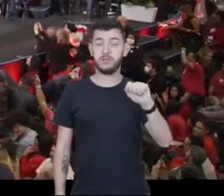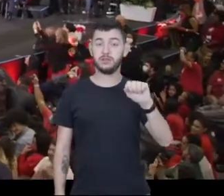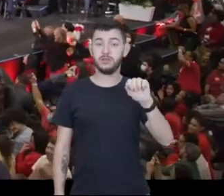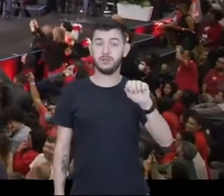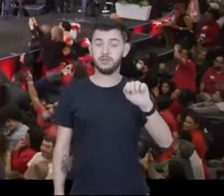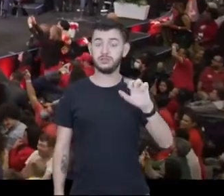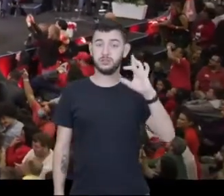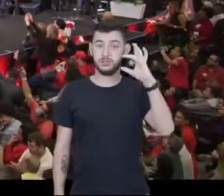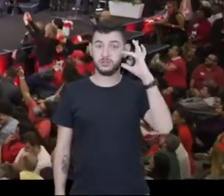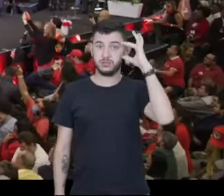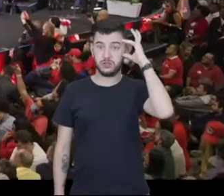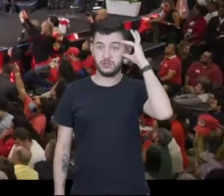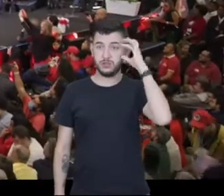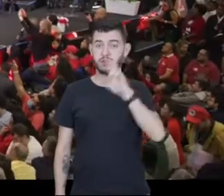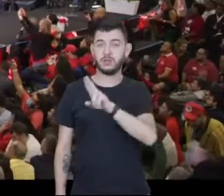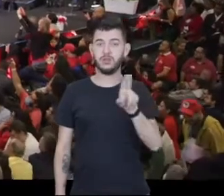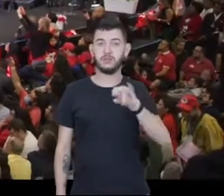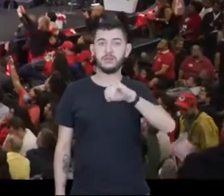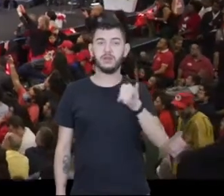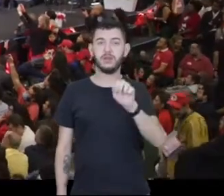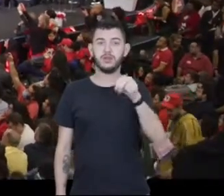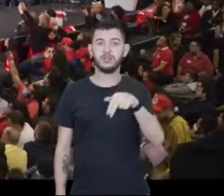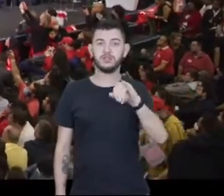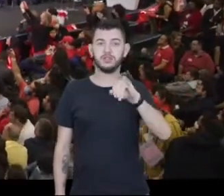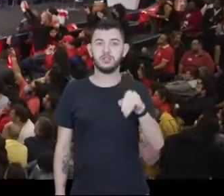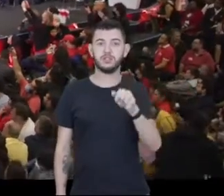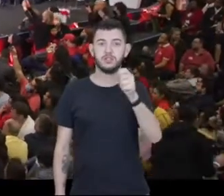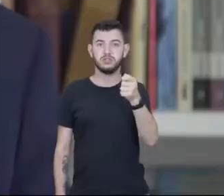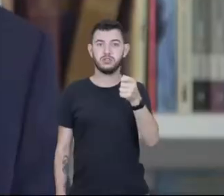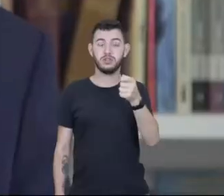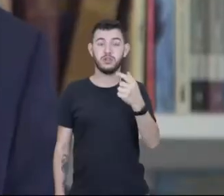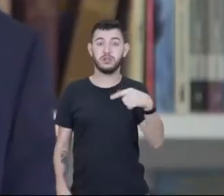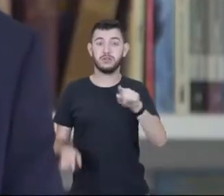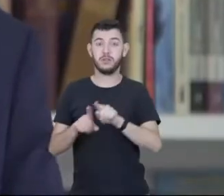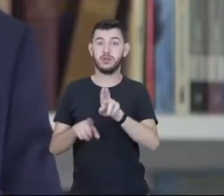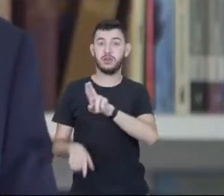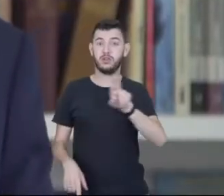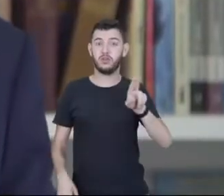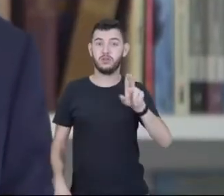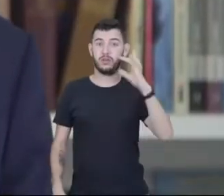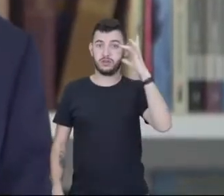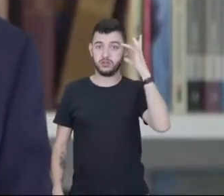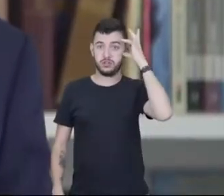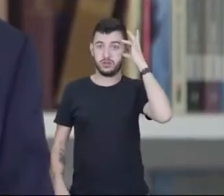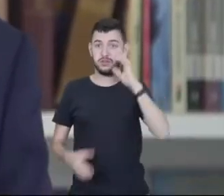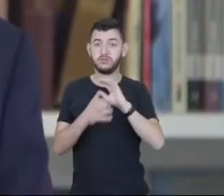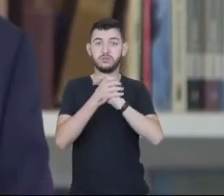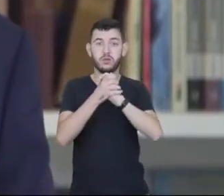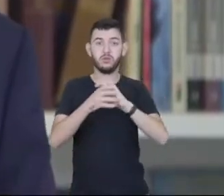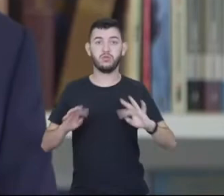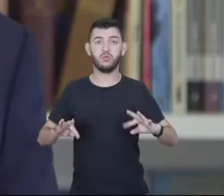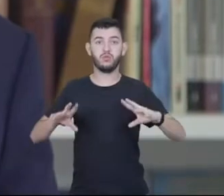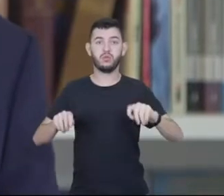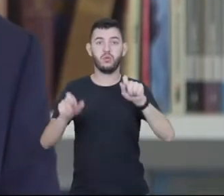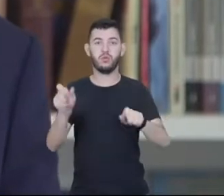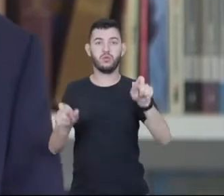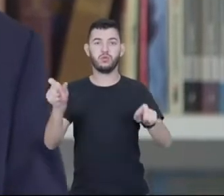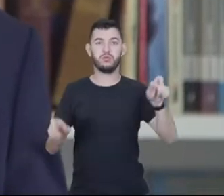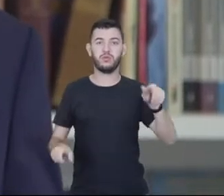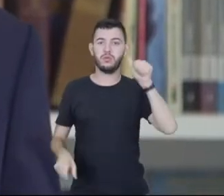janja e da Dilma saldar todas as mulheres que estão presentes conosco